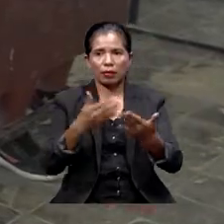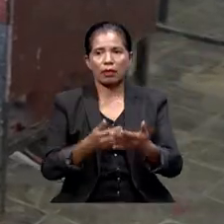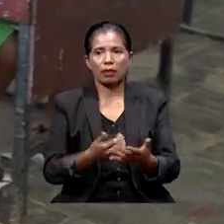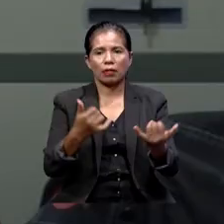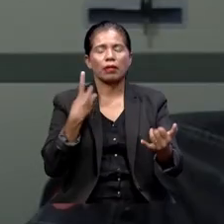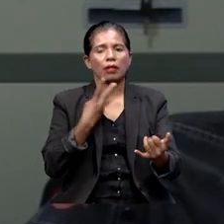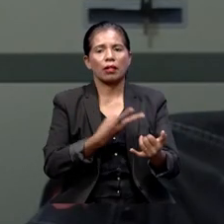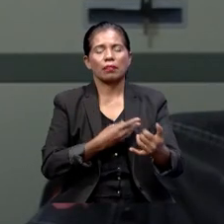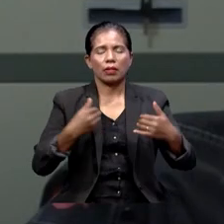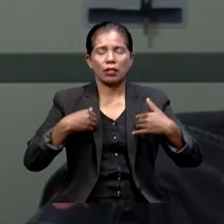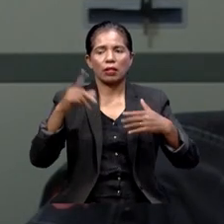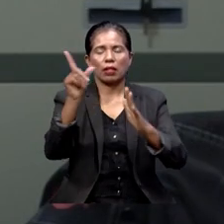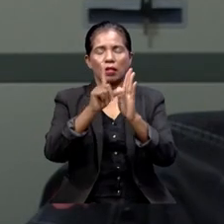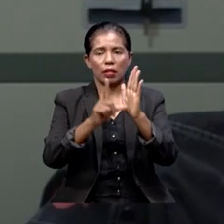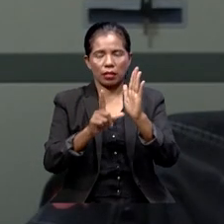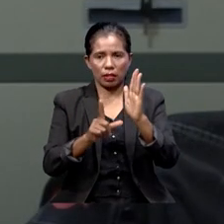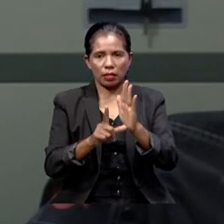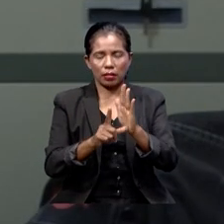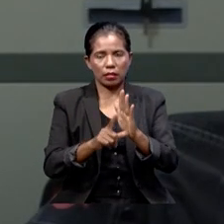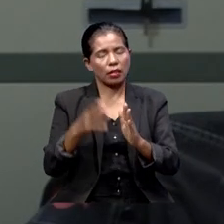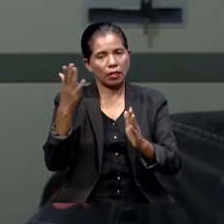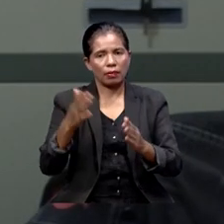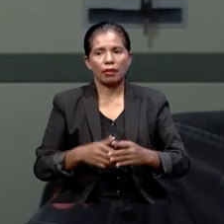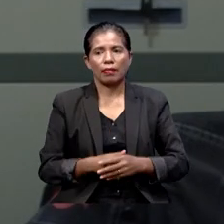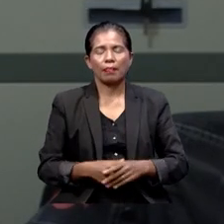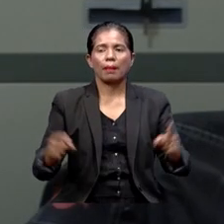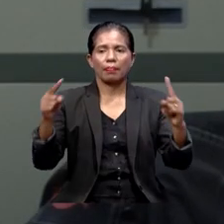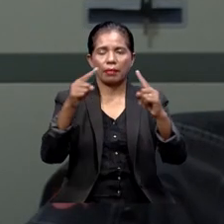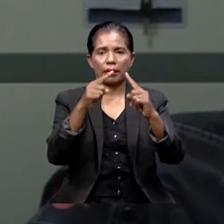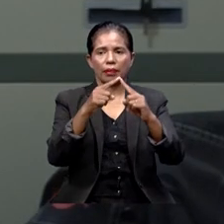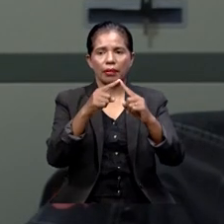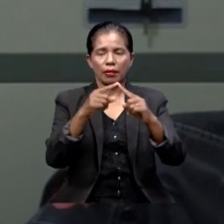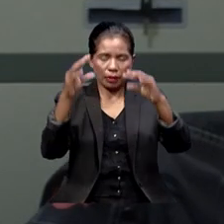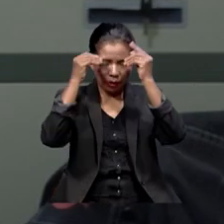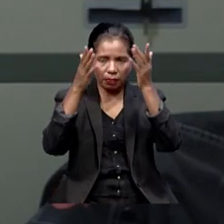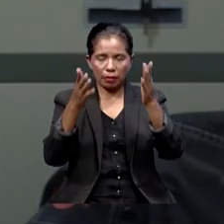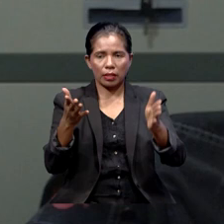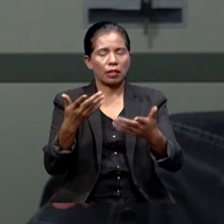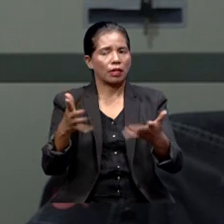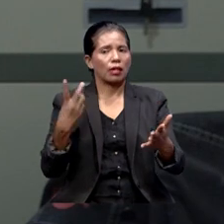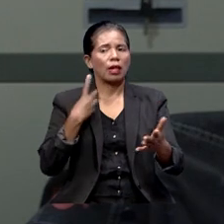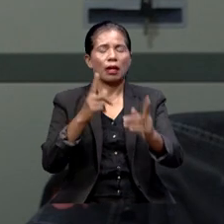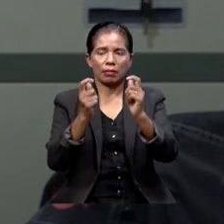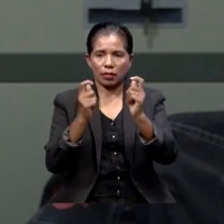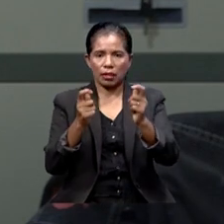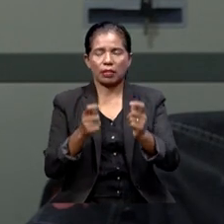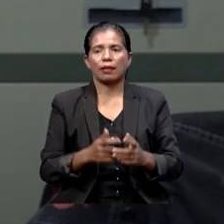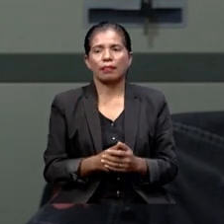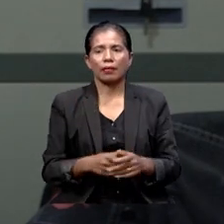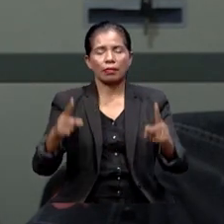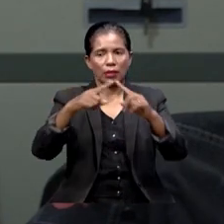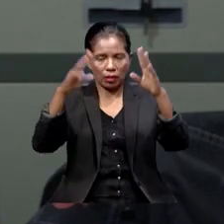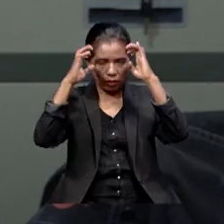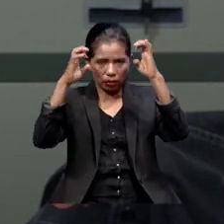minha lista ia, e a minha lista não ia para lá, menos de professor, né, a minha mostenta vai a